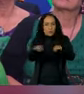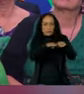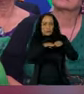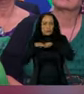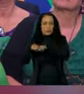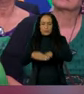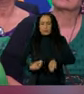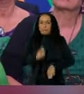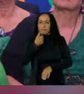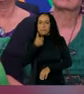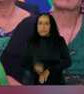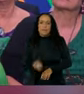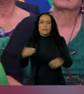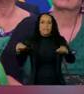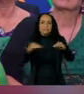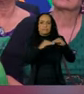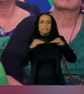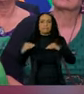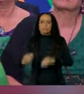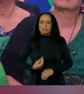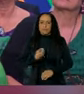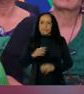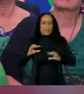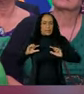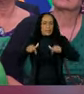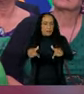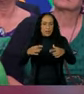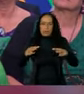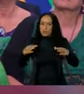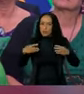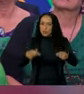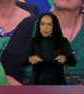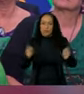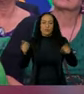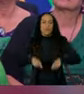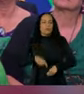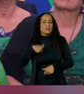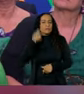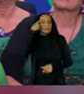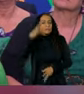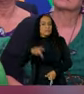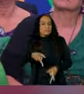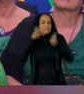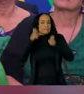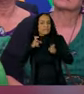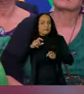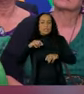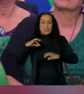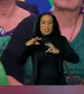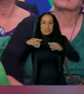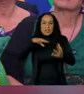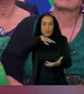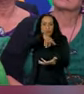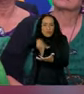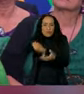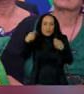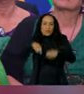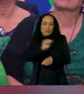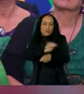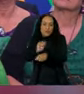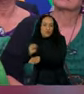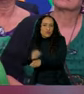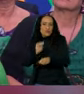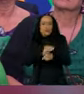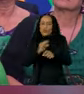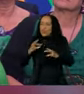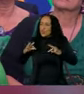viver, com condições dignas de vida e trabalho para todos e todas. Quando entendermos que a casa comum precisa ser cuidada e zelada para